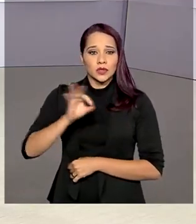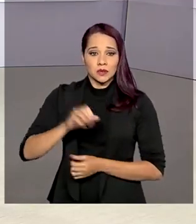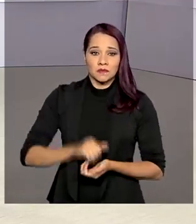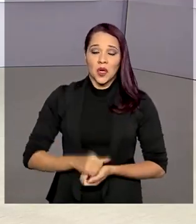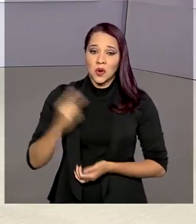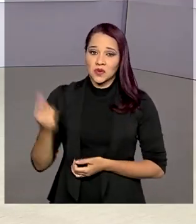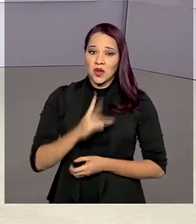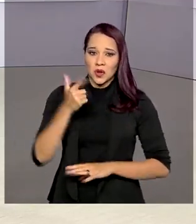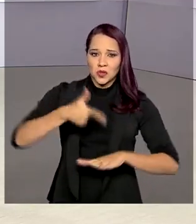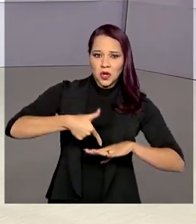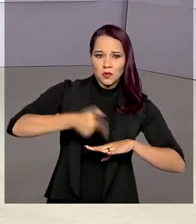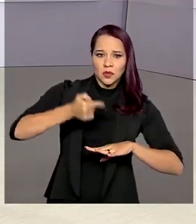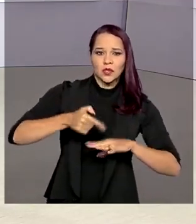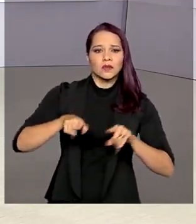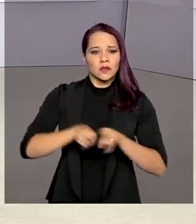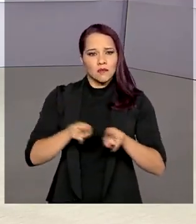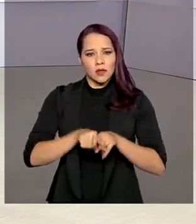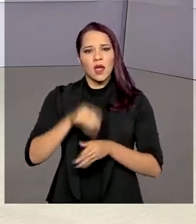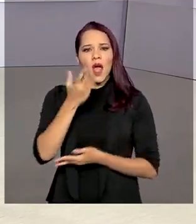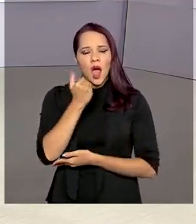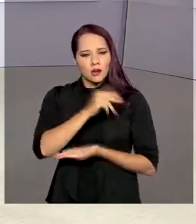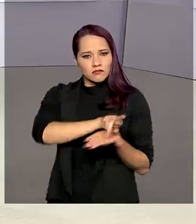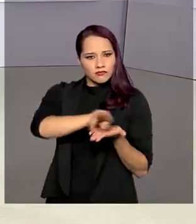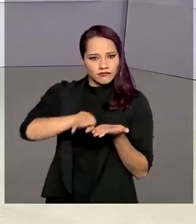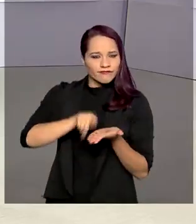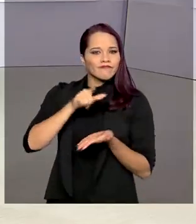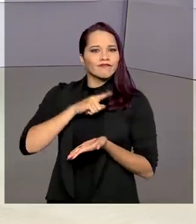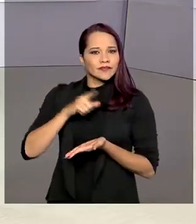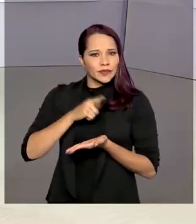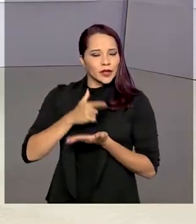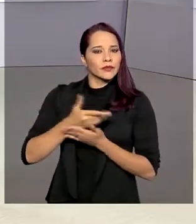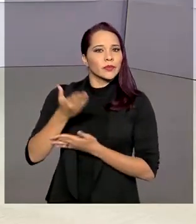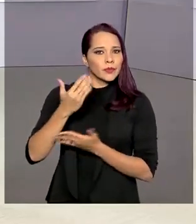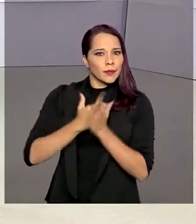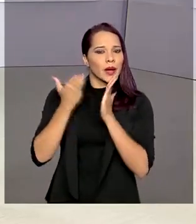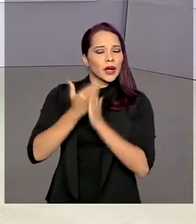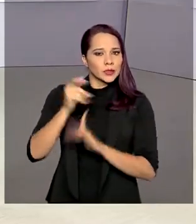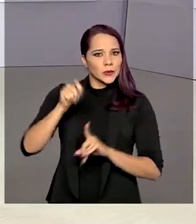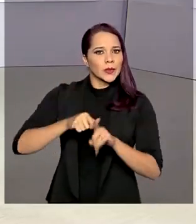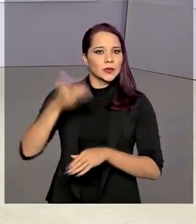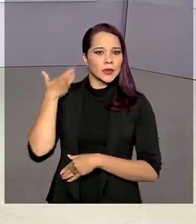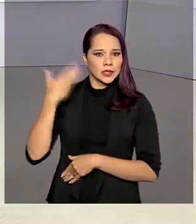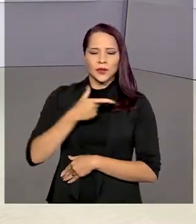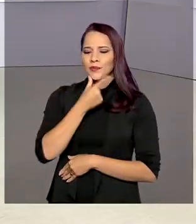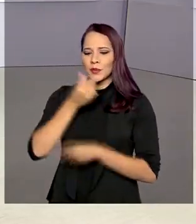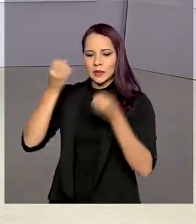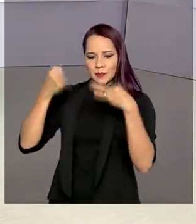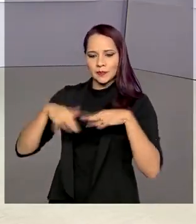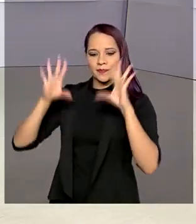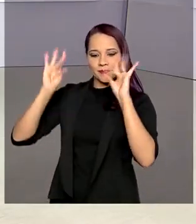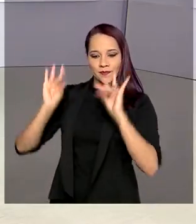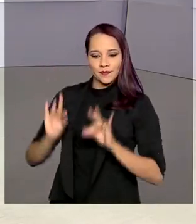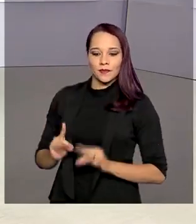preços dos combustíveis e dos alimentos puxaram o índice do mês passado. Maurício de Almeida tem as informações.